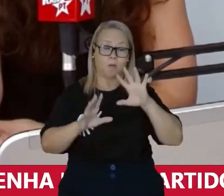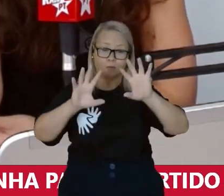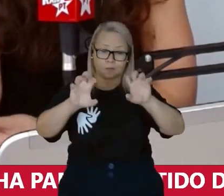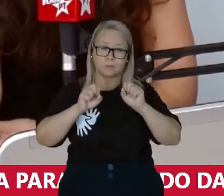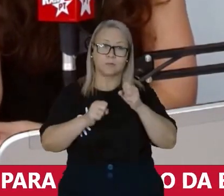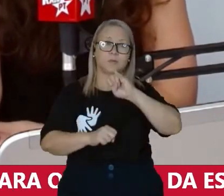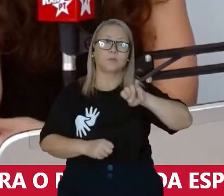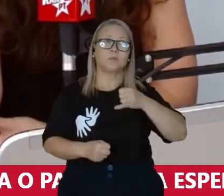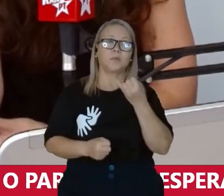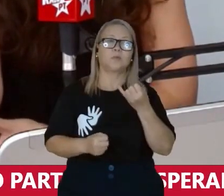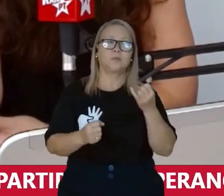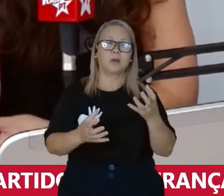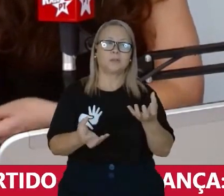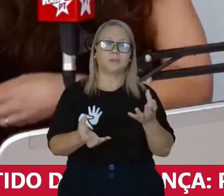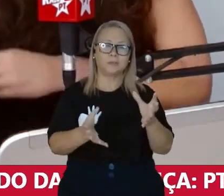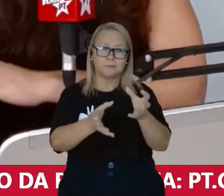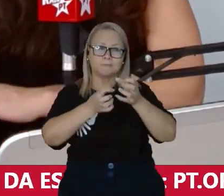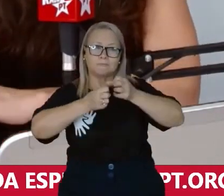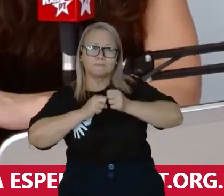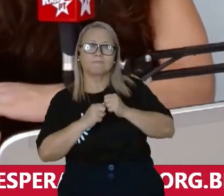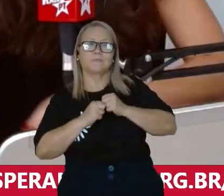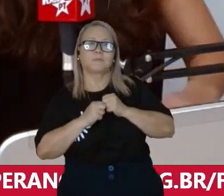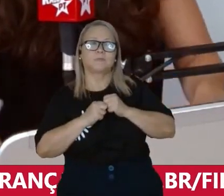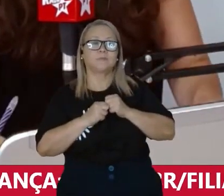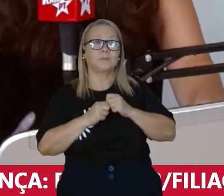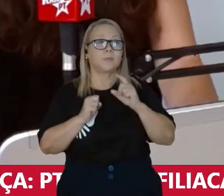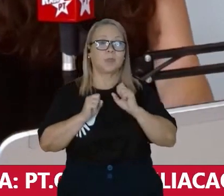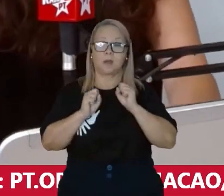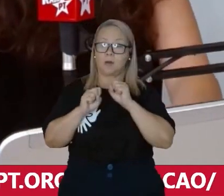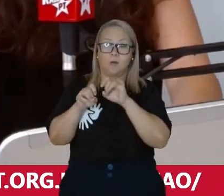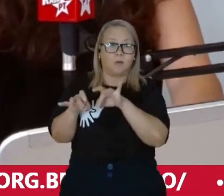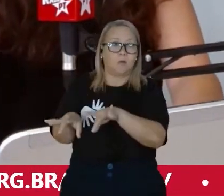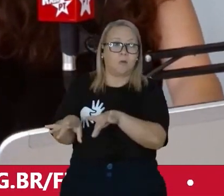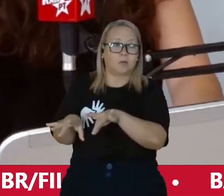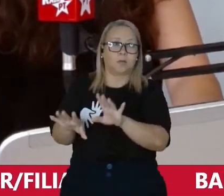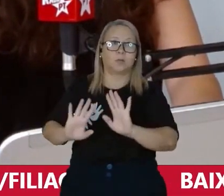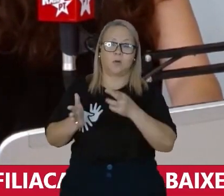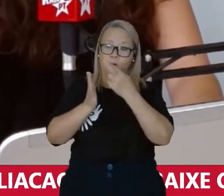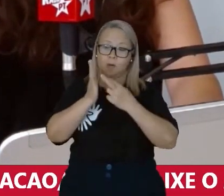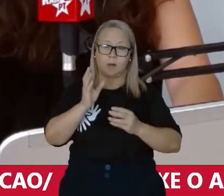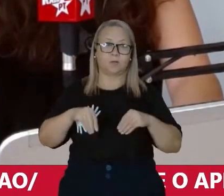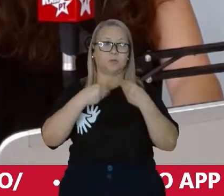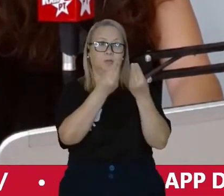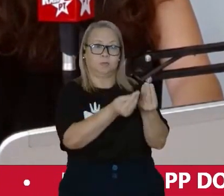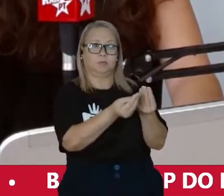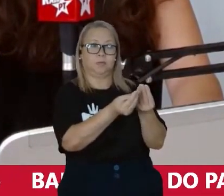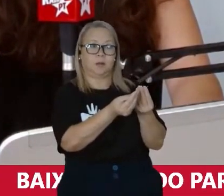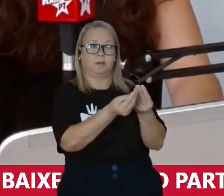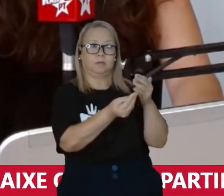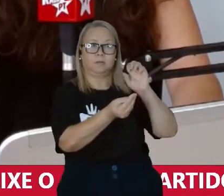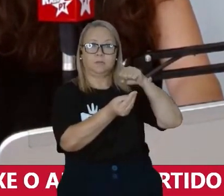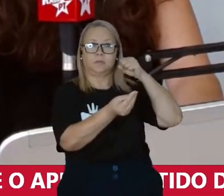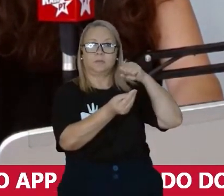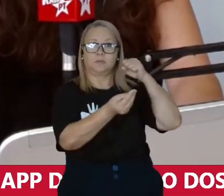oportunidade com unhas e dentes e só vou me desgarrar dela quando o relatório estiver entregue e olhe lá.